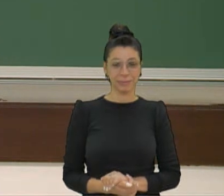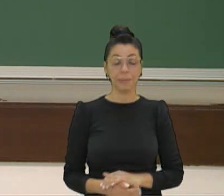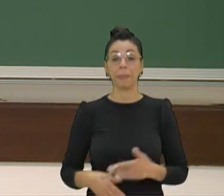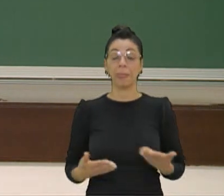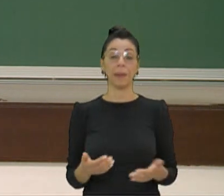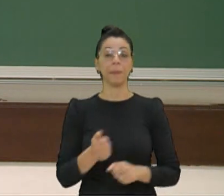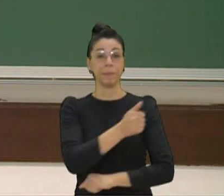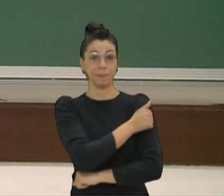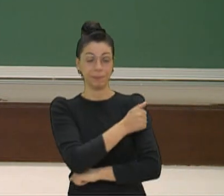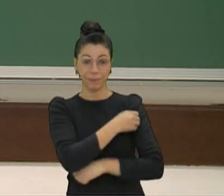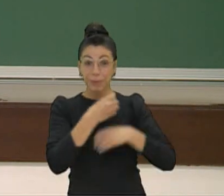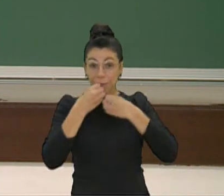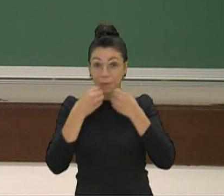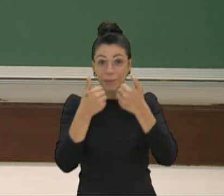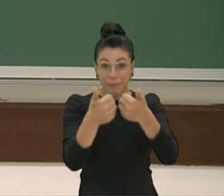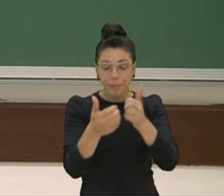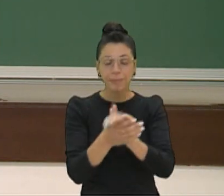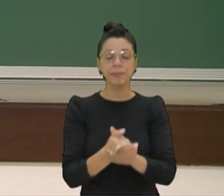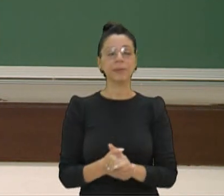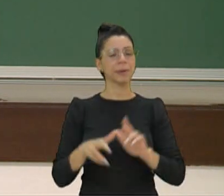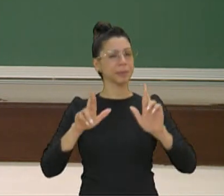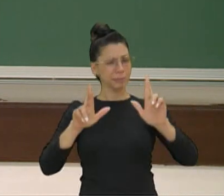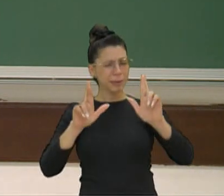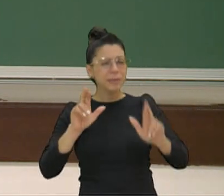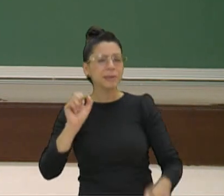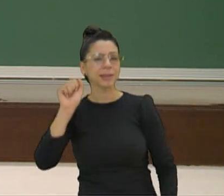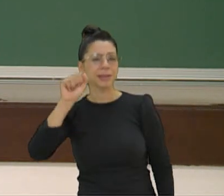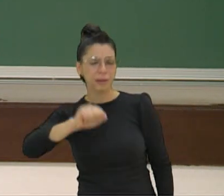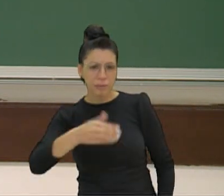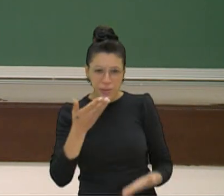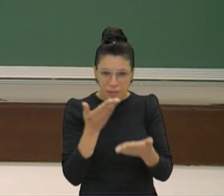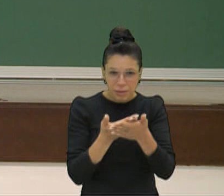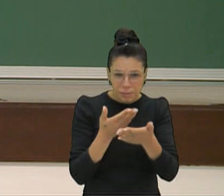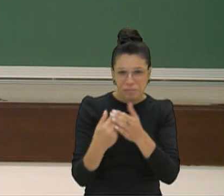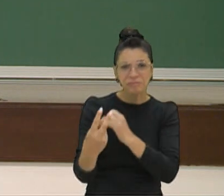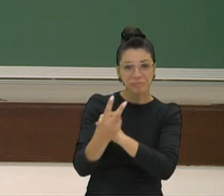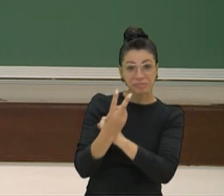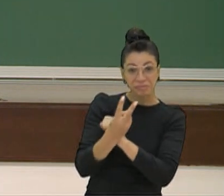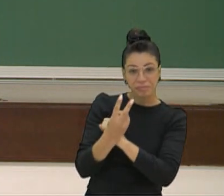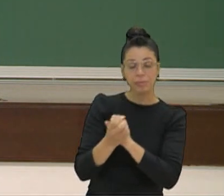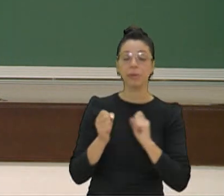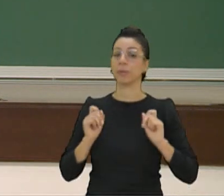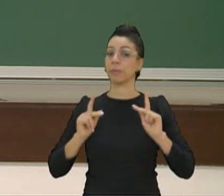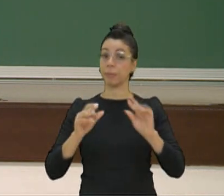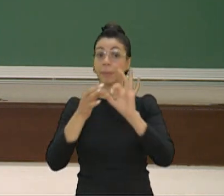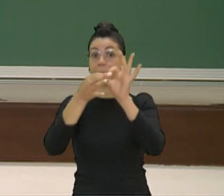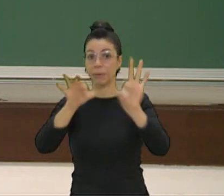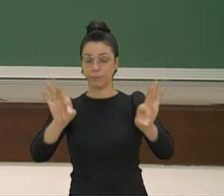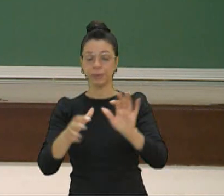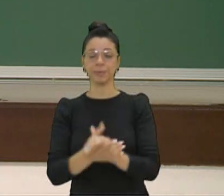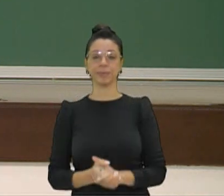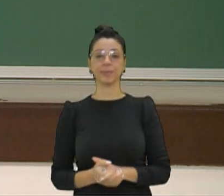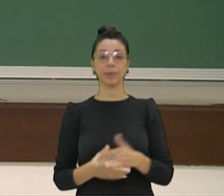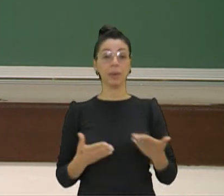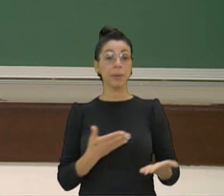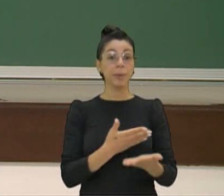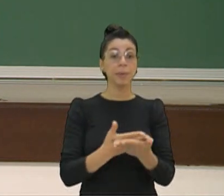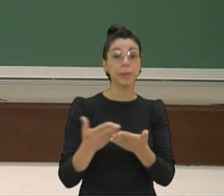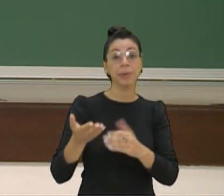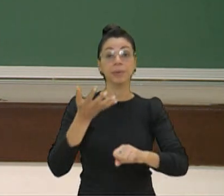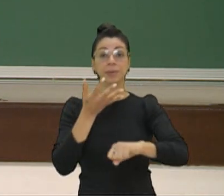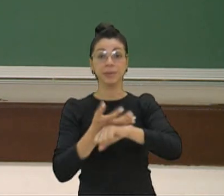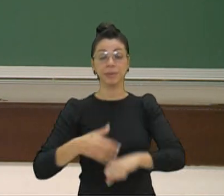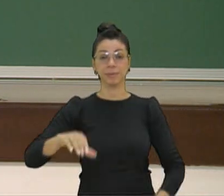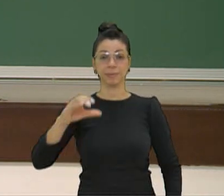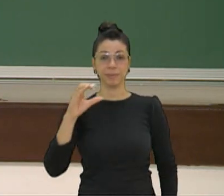Olá, alunos, tudo bom com vocês? Espero que sim. Estão estudando, estão se cuidando? Ótimo! Então, na nossa aula de ciências de hoje, a